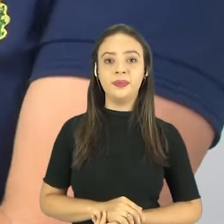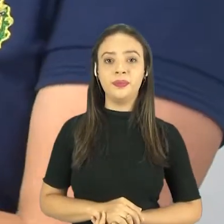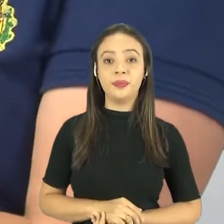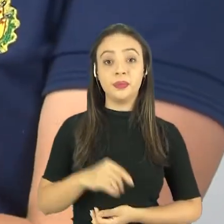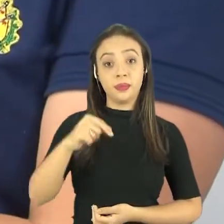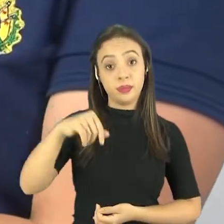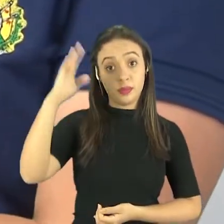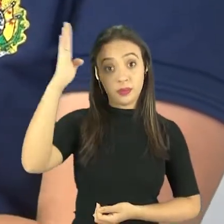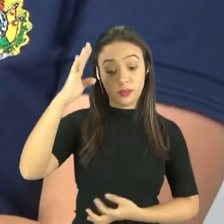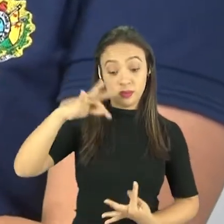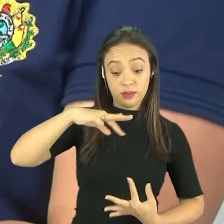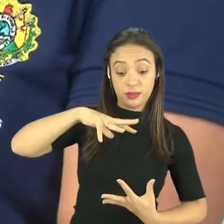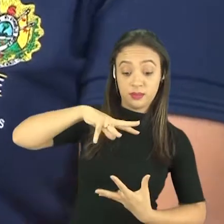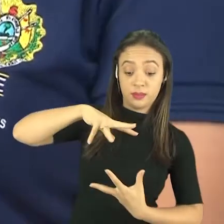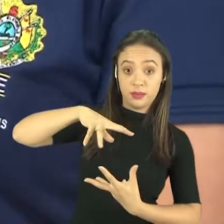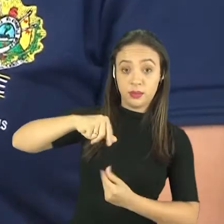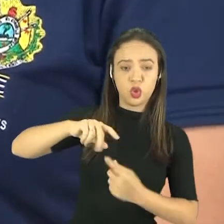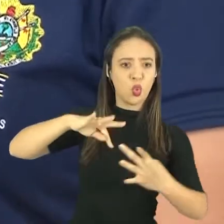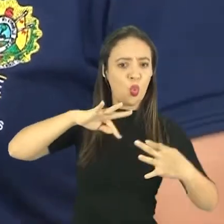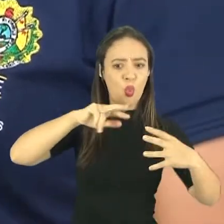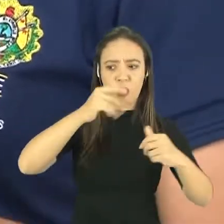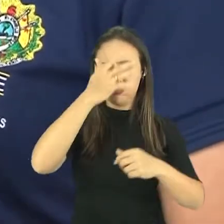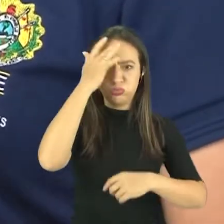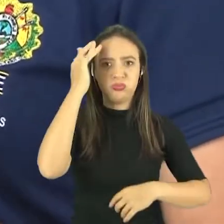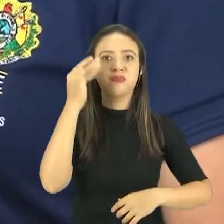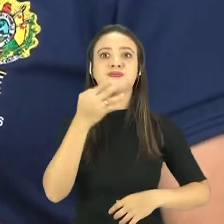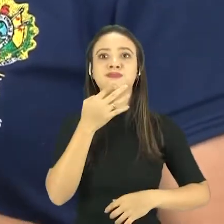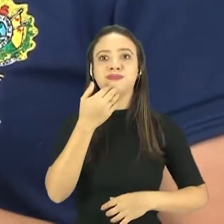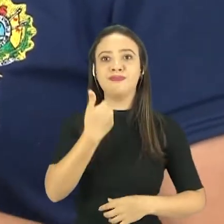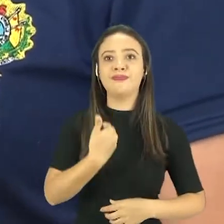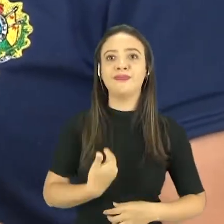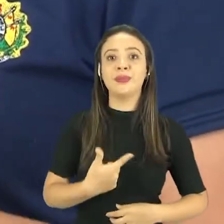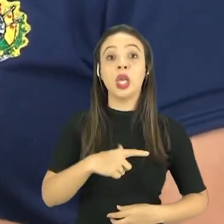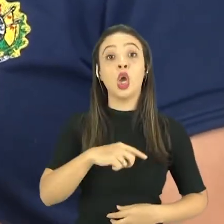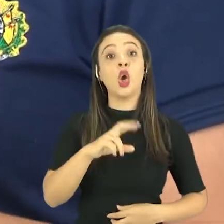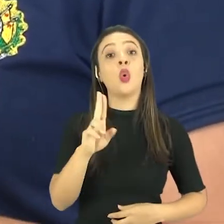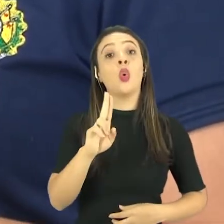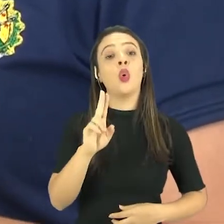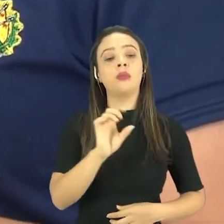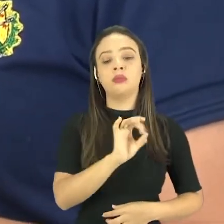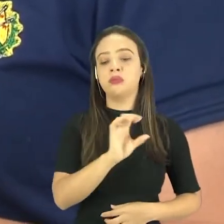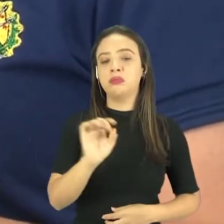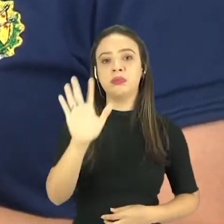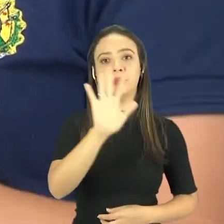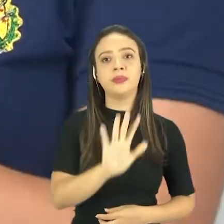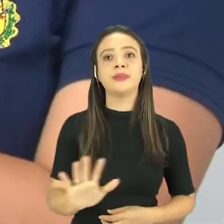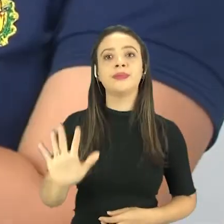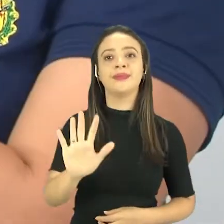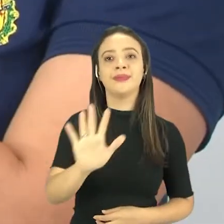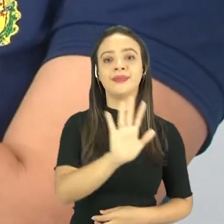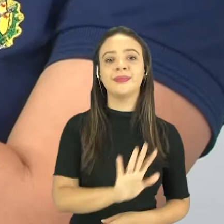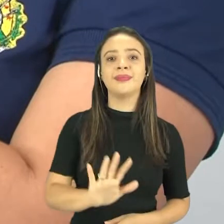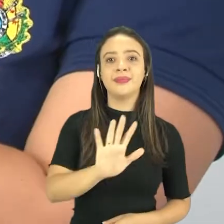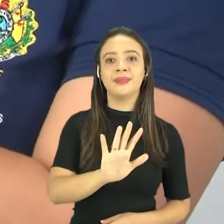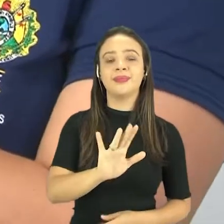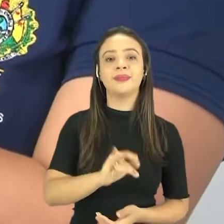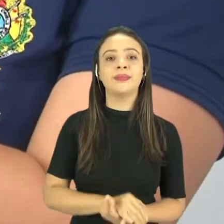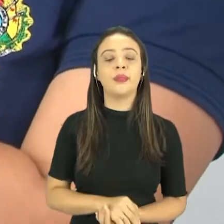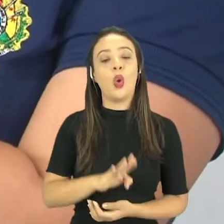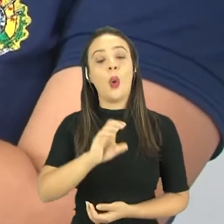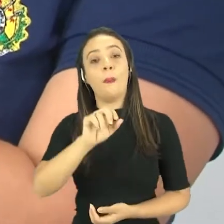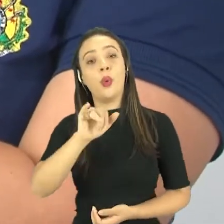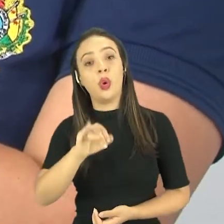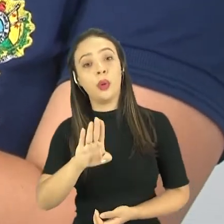No Brasil inteiro, todos me conhecem. Tem um nome, diferente em cada região. Boi